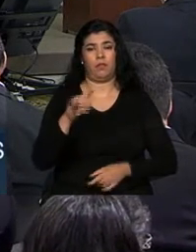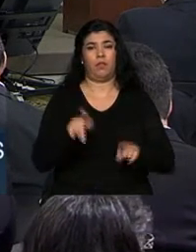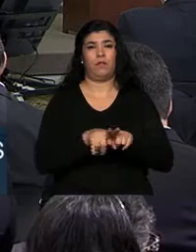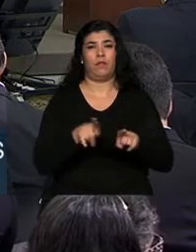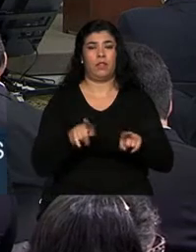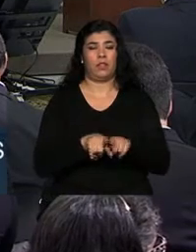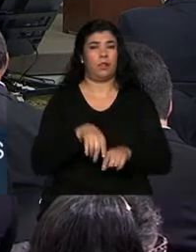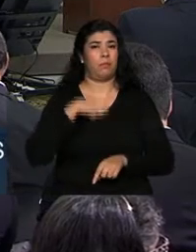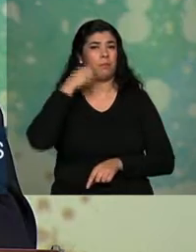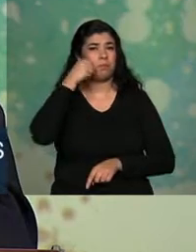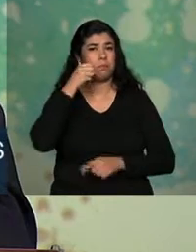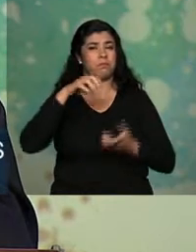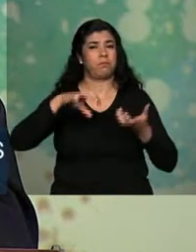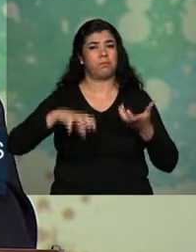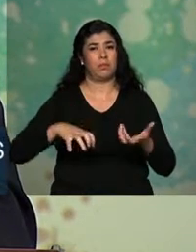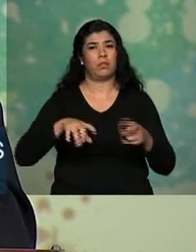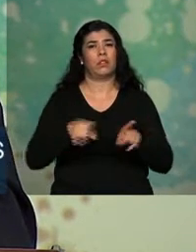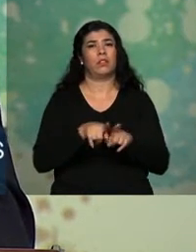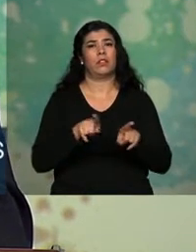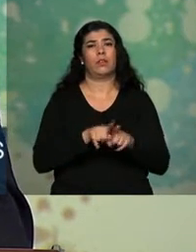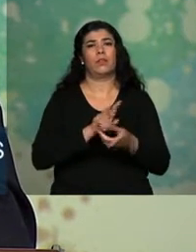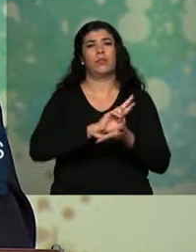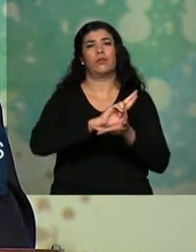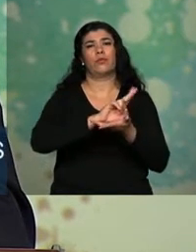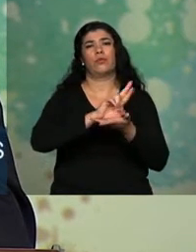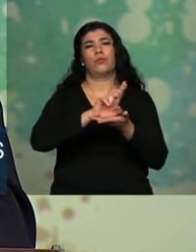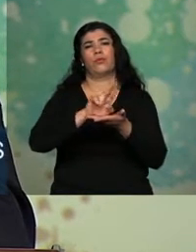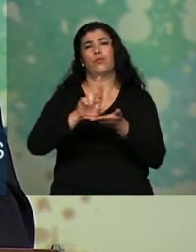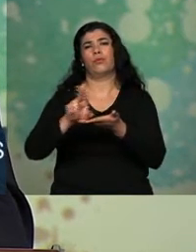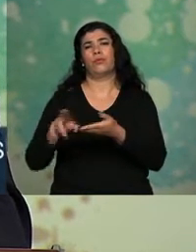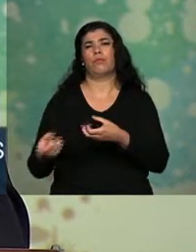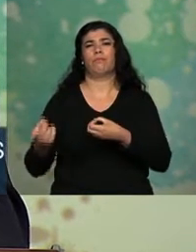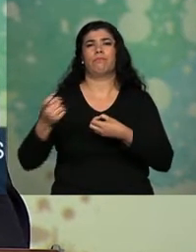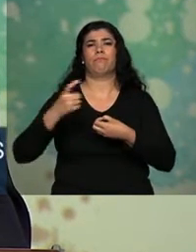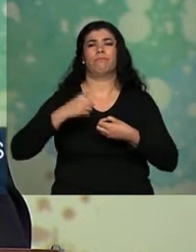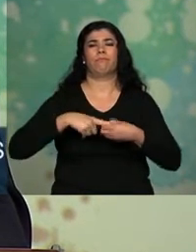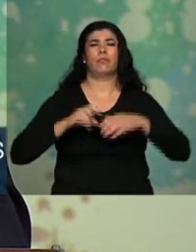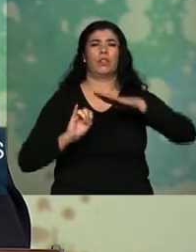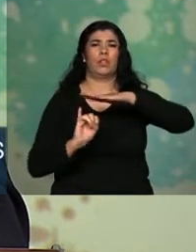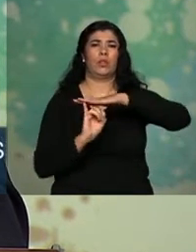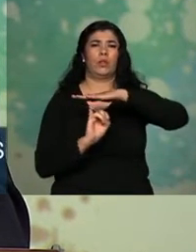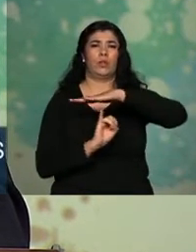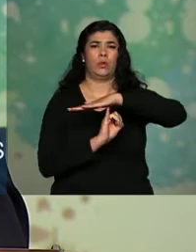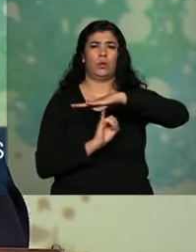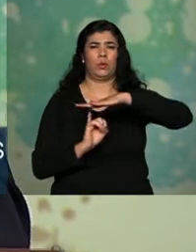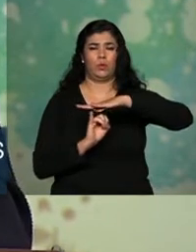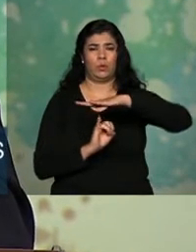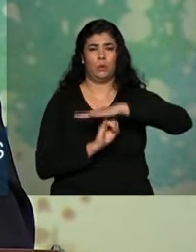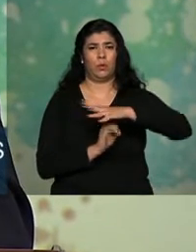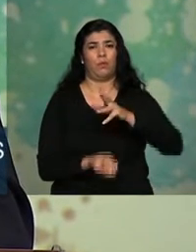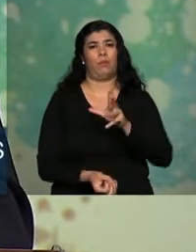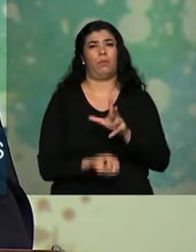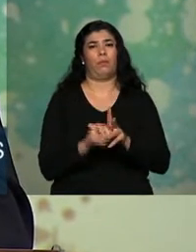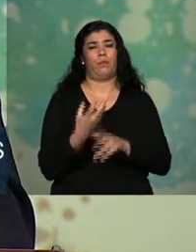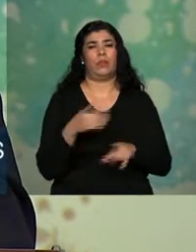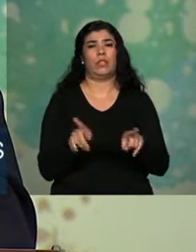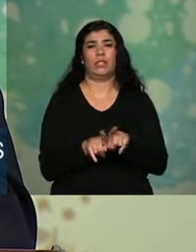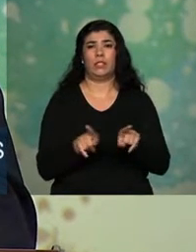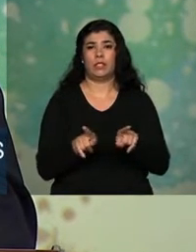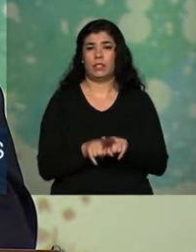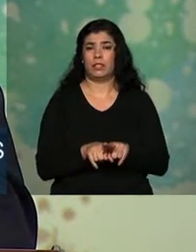da Micro e Pequena Empresa, e de muitos parceiros, muitas instituições do setor produtivo, que